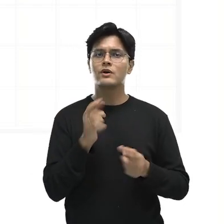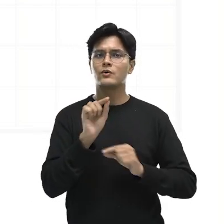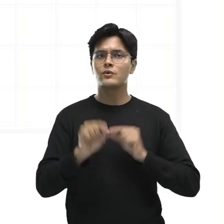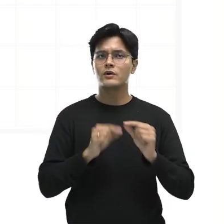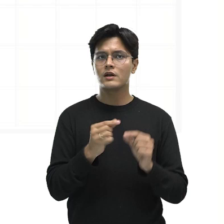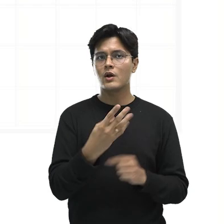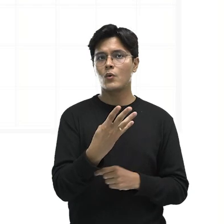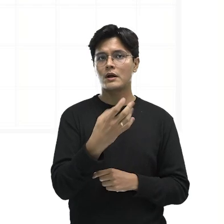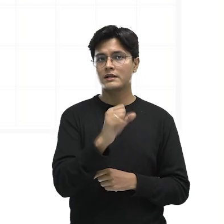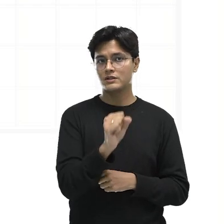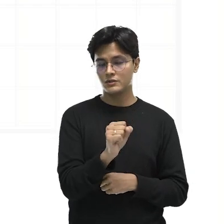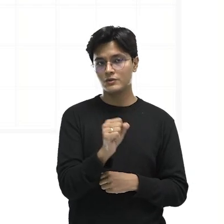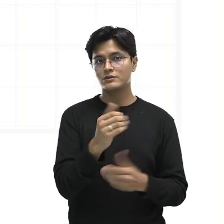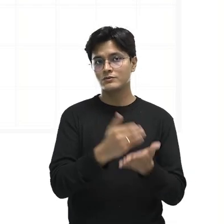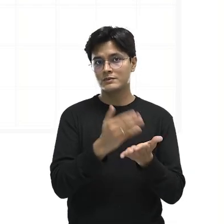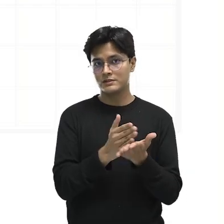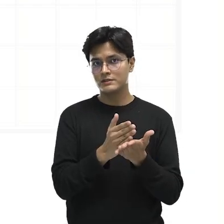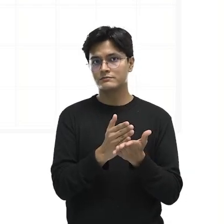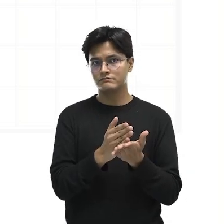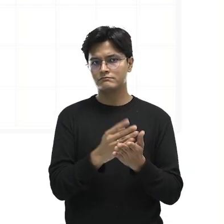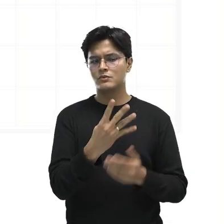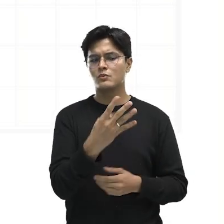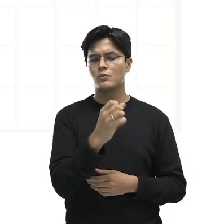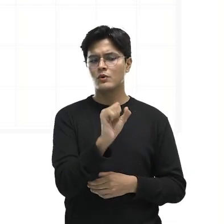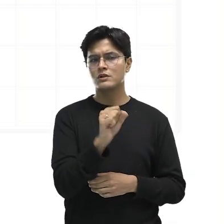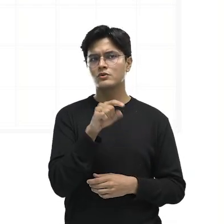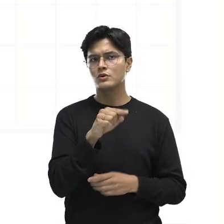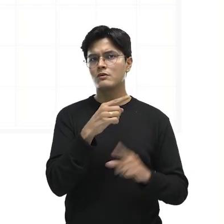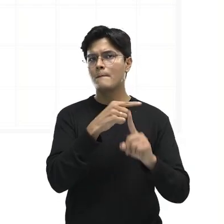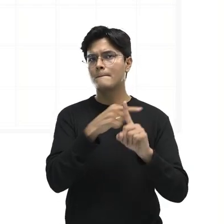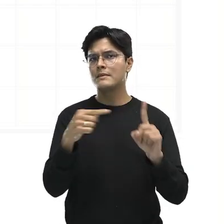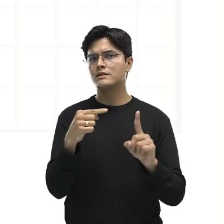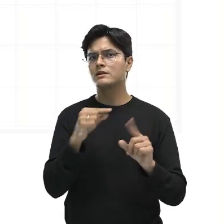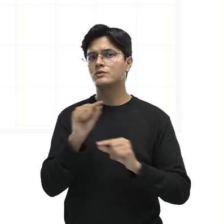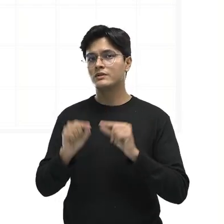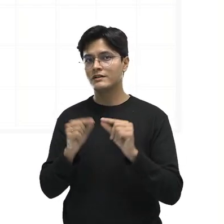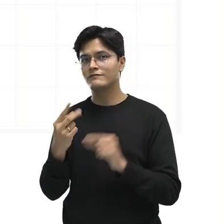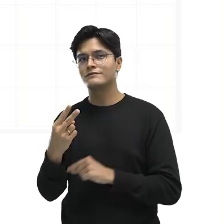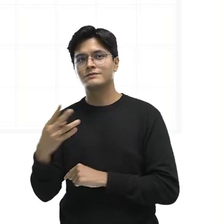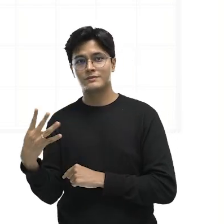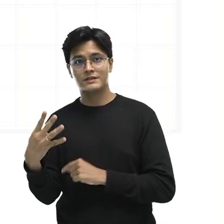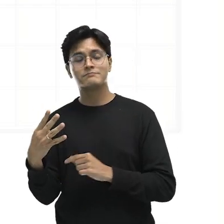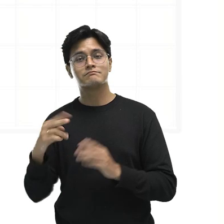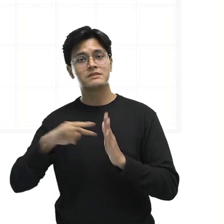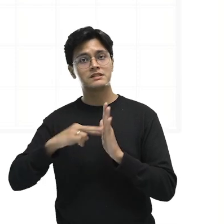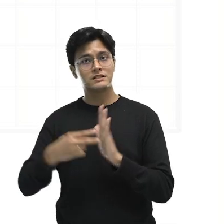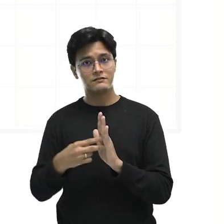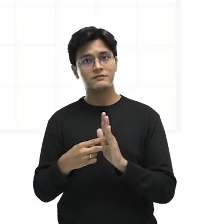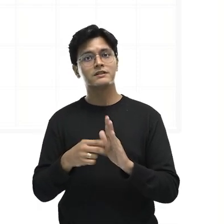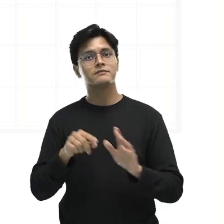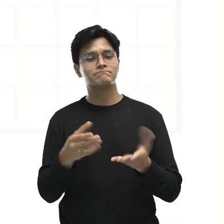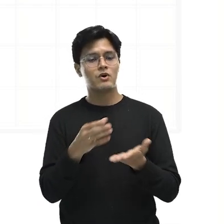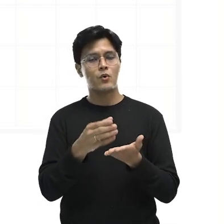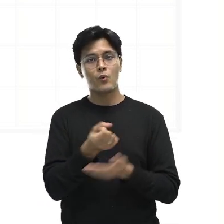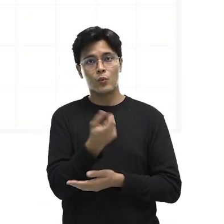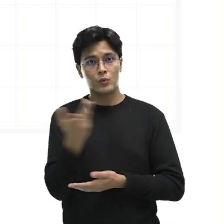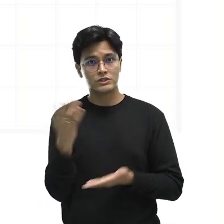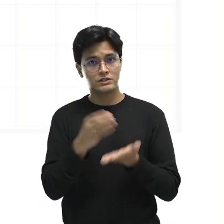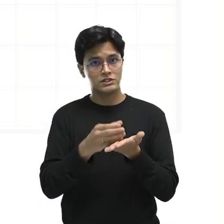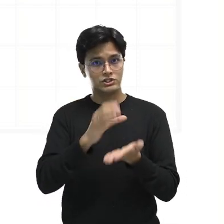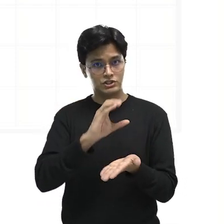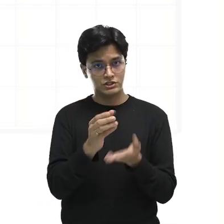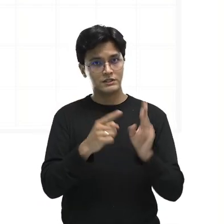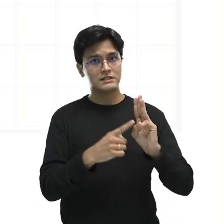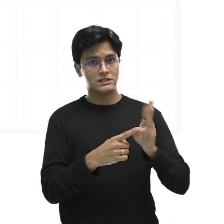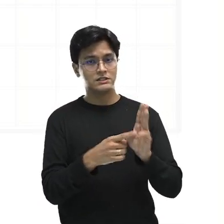dobro de 24? Né? Então significa que eu vou ter que usar o dobro de farinha também. Se eu